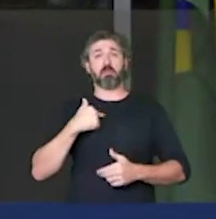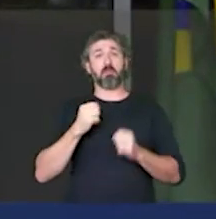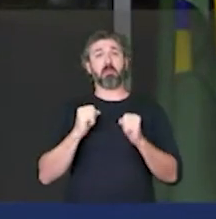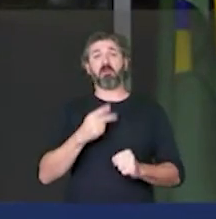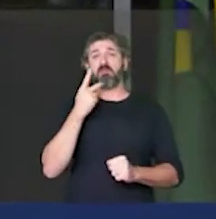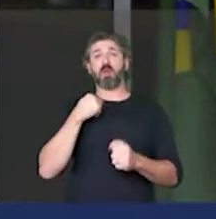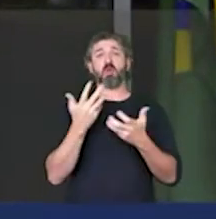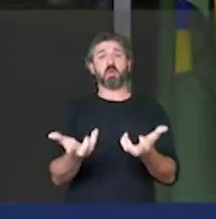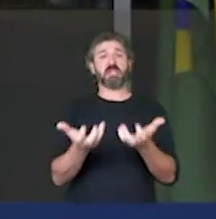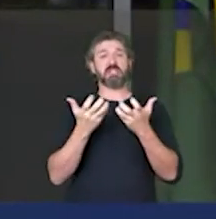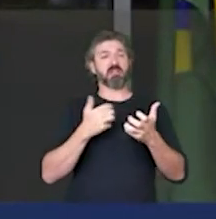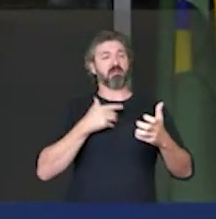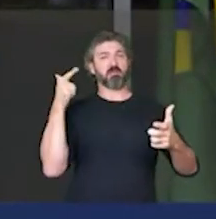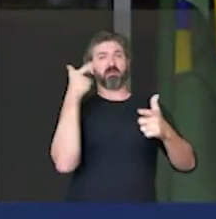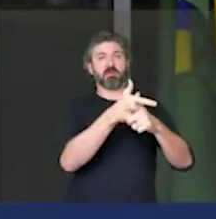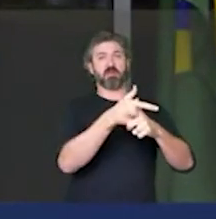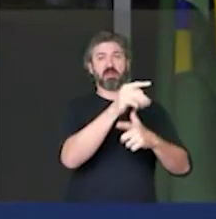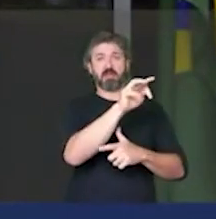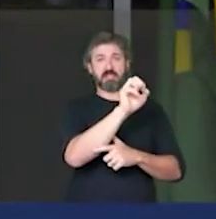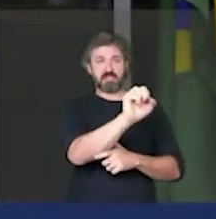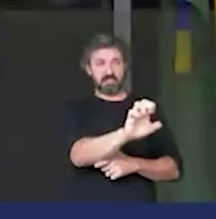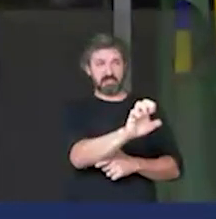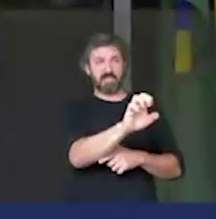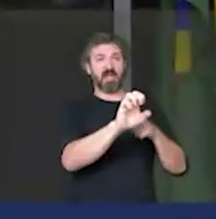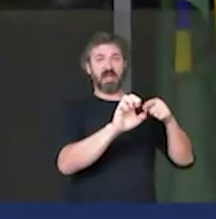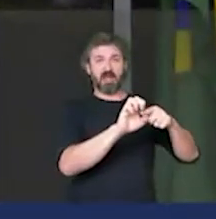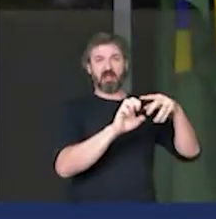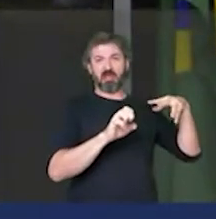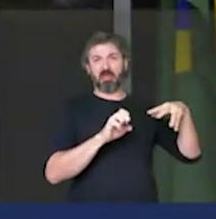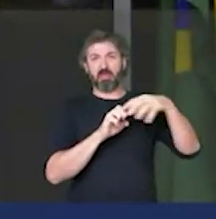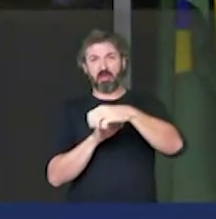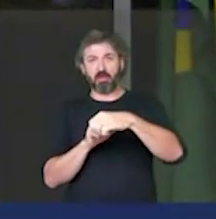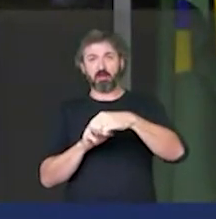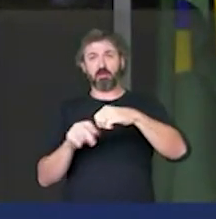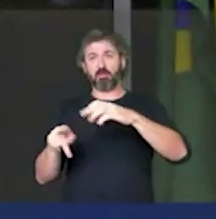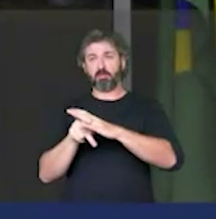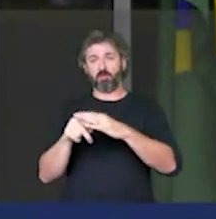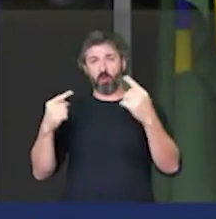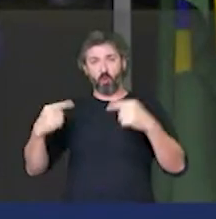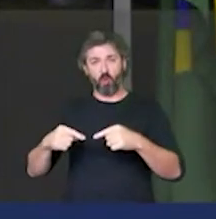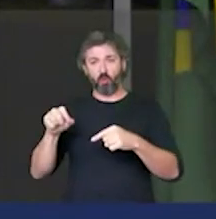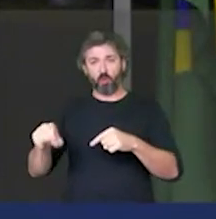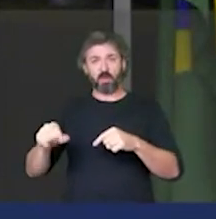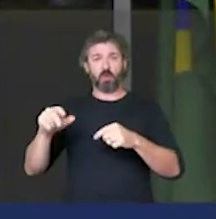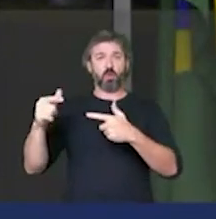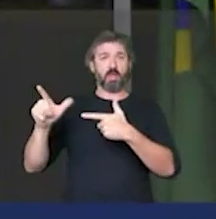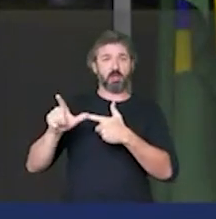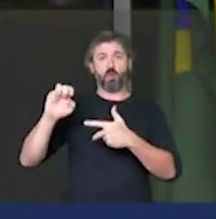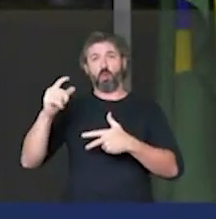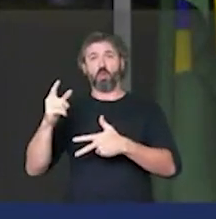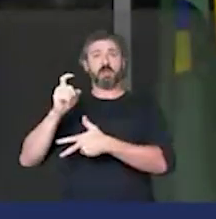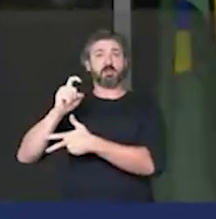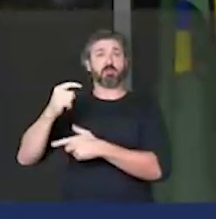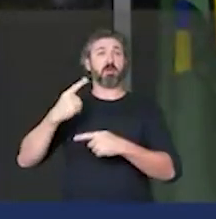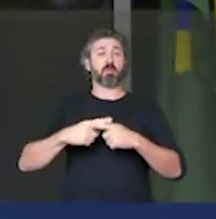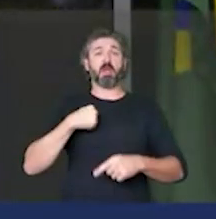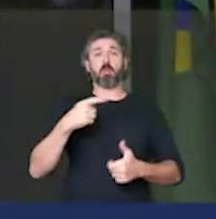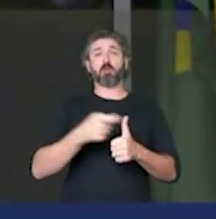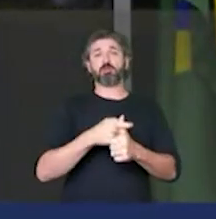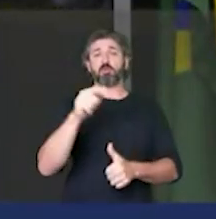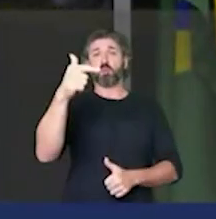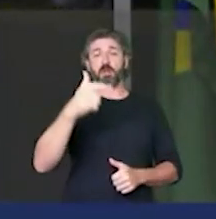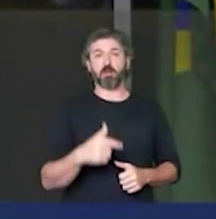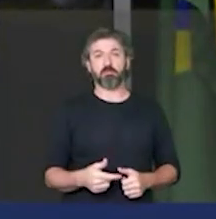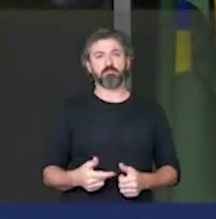Se eu critico o Supremo Tribunal Federal e seus avanços sobre as prerrogativas do Parlamento e do Executivo, é porque eu sei que eu não devo nada a